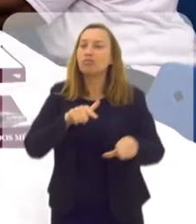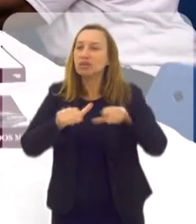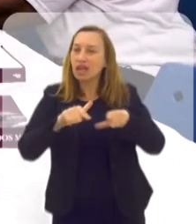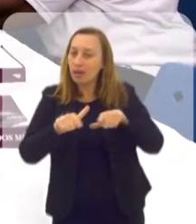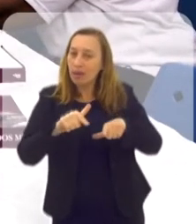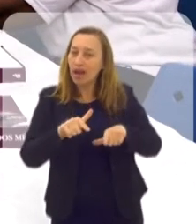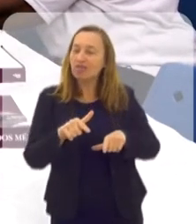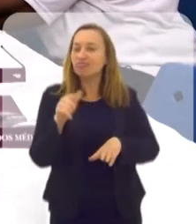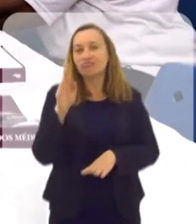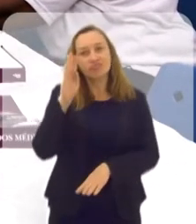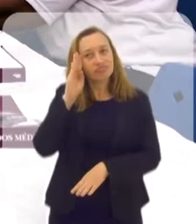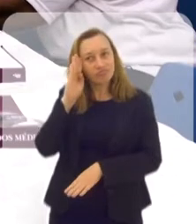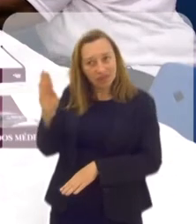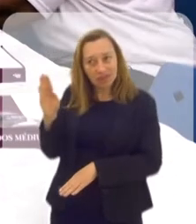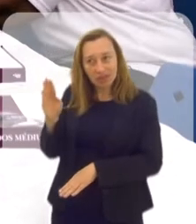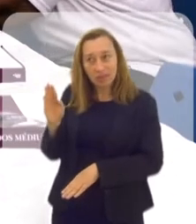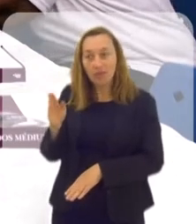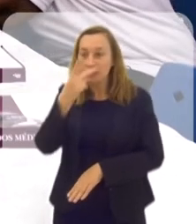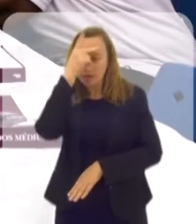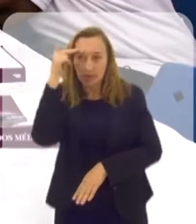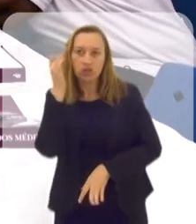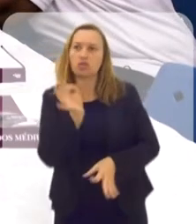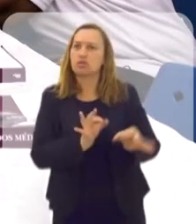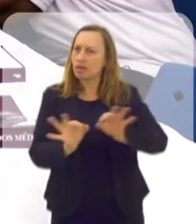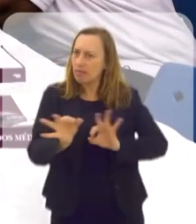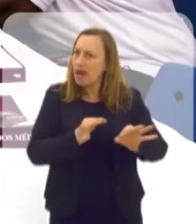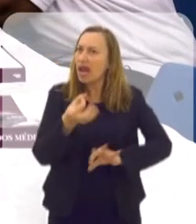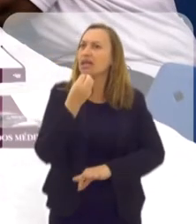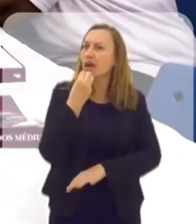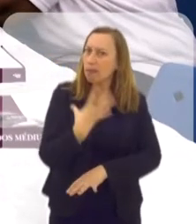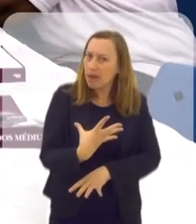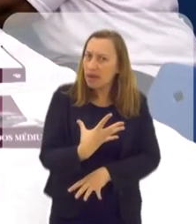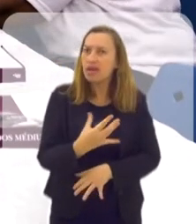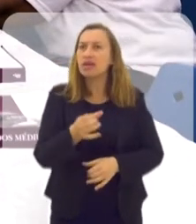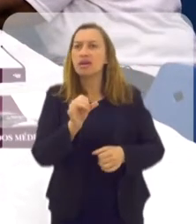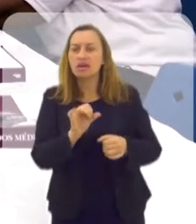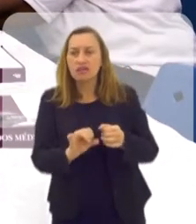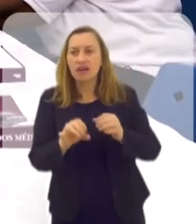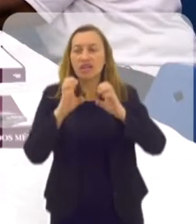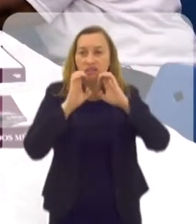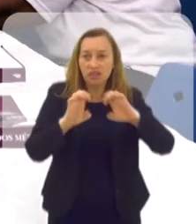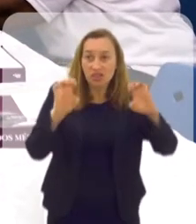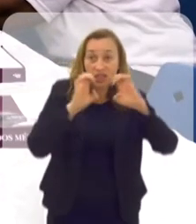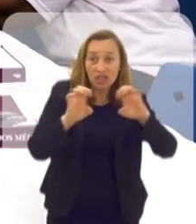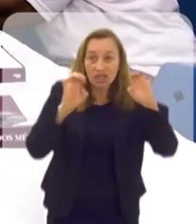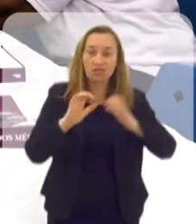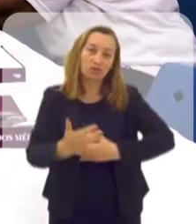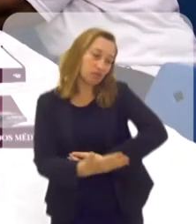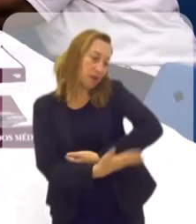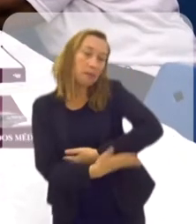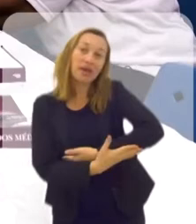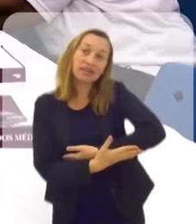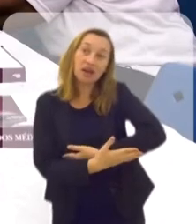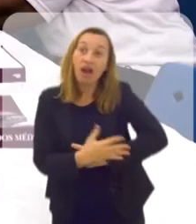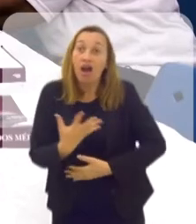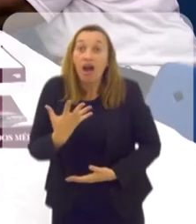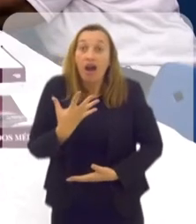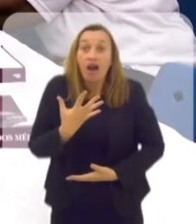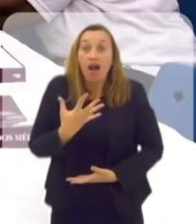maternal. um trabalho específico com pessoas muito bem preparadas que fazem a evangelização de